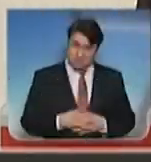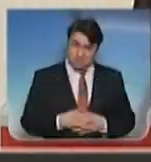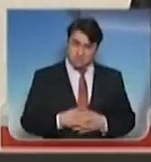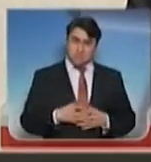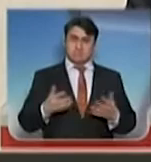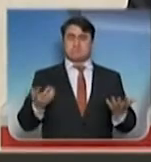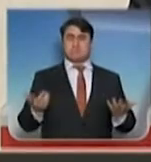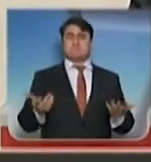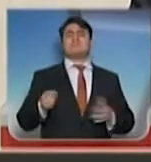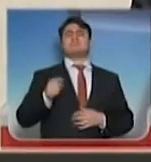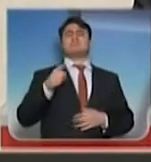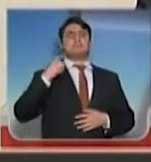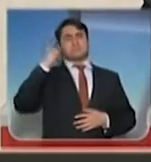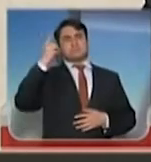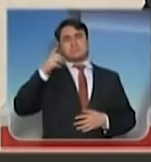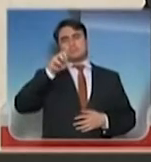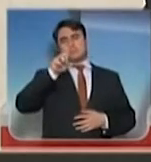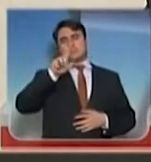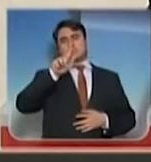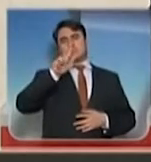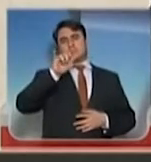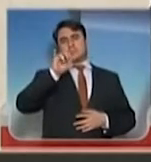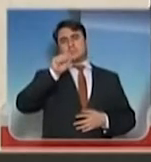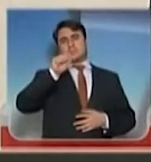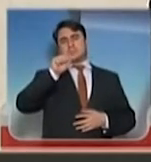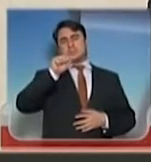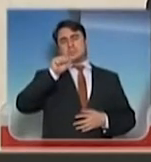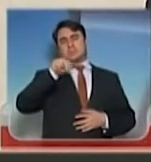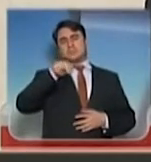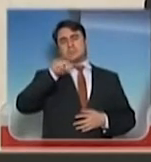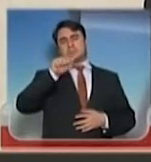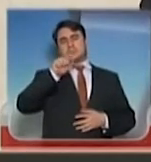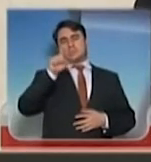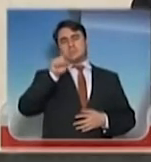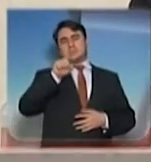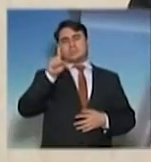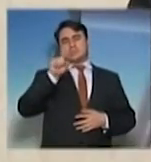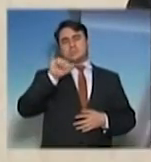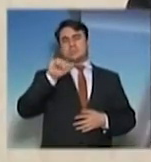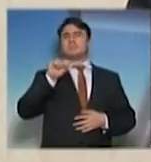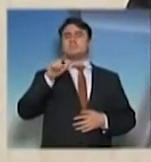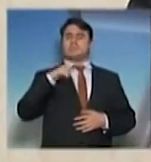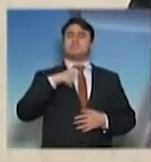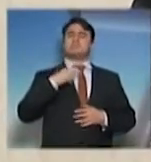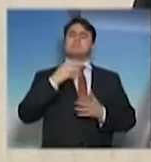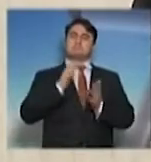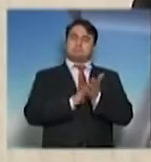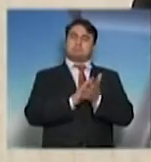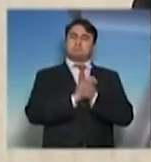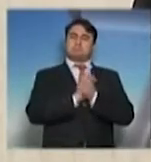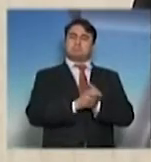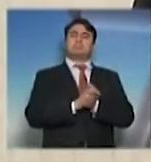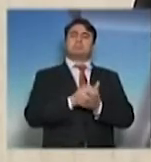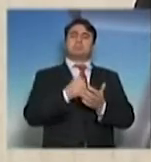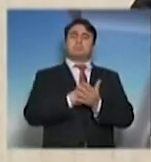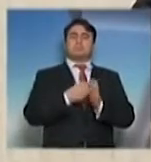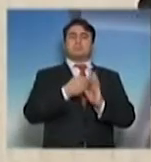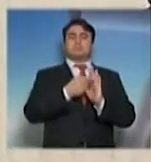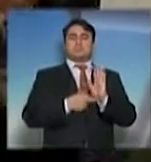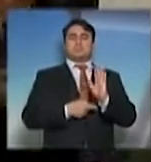lei complementar o deputado de análise quero cumprimentar de público pela sua luta em favor desse projeto 12